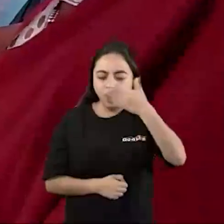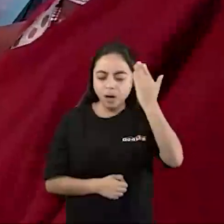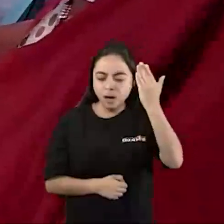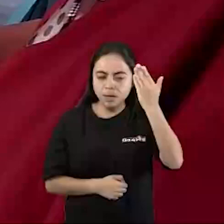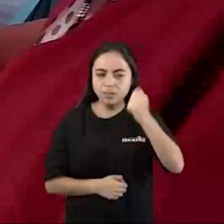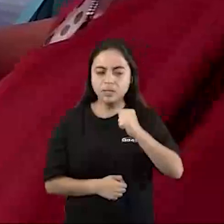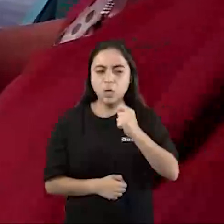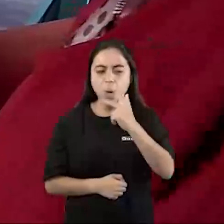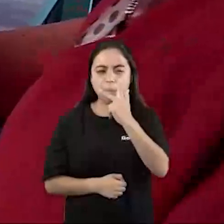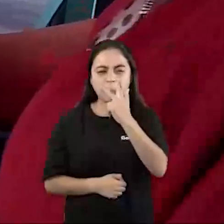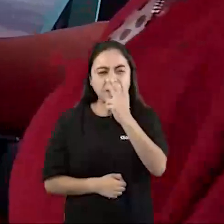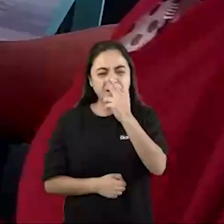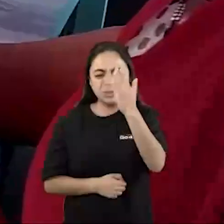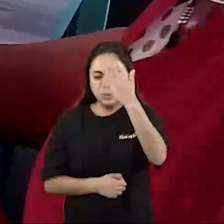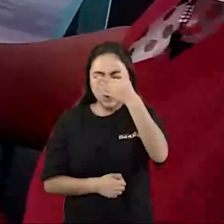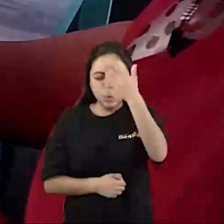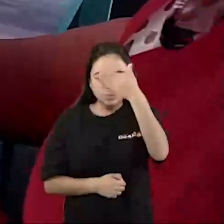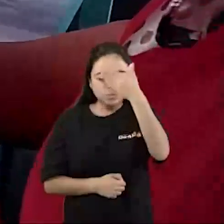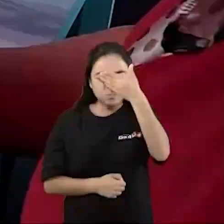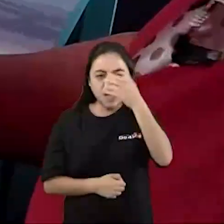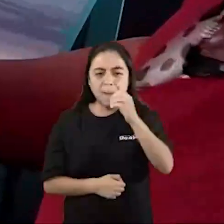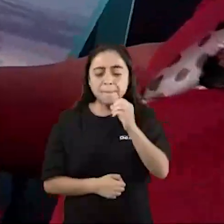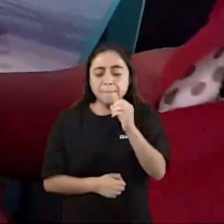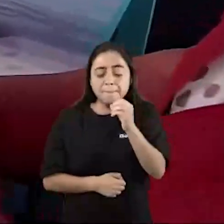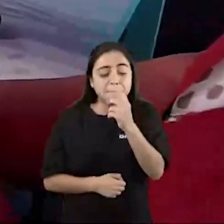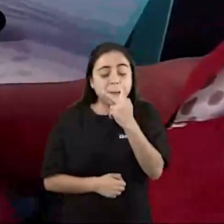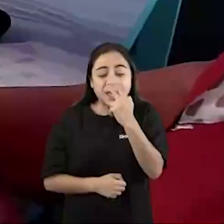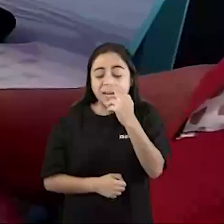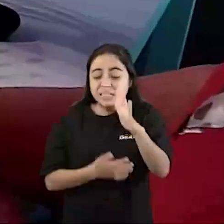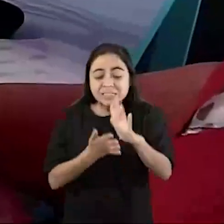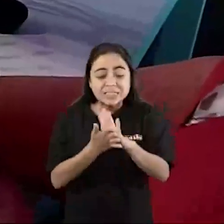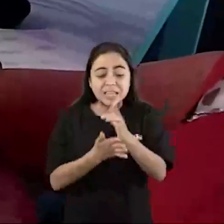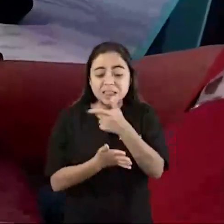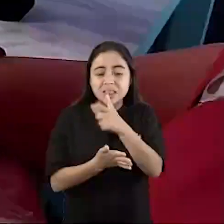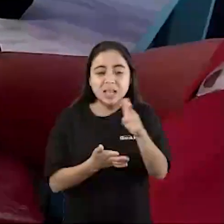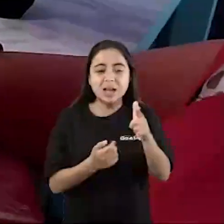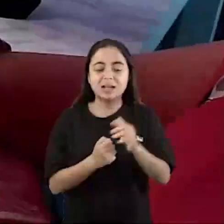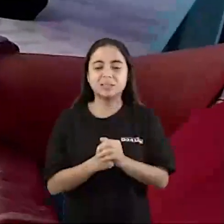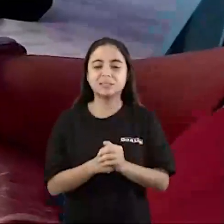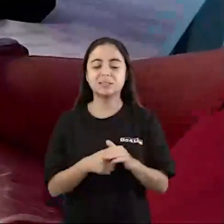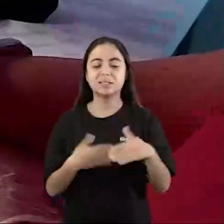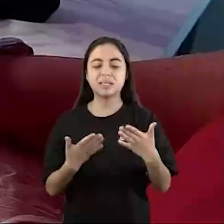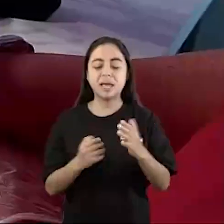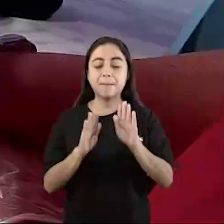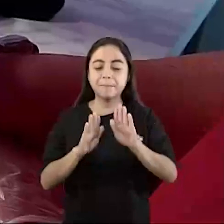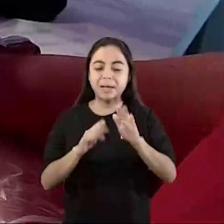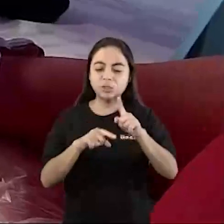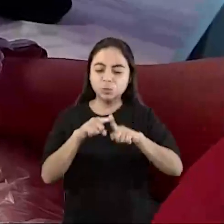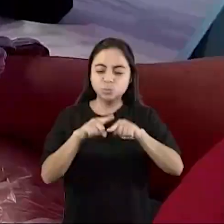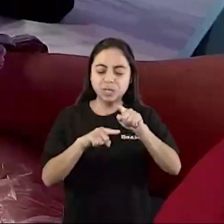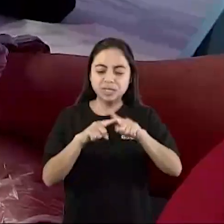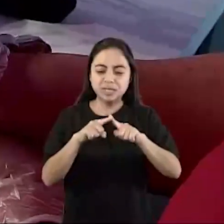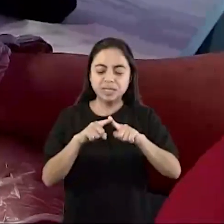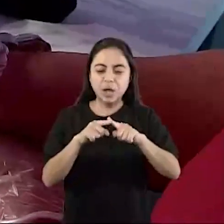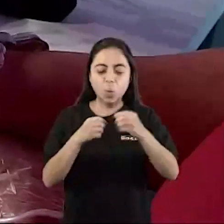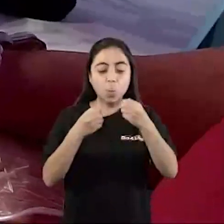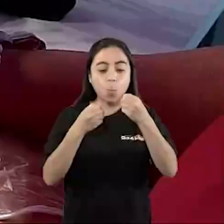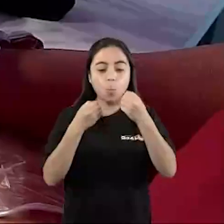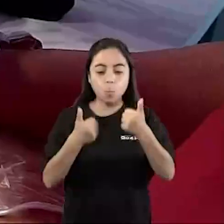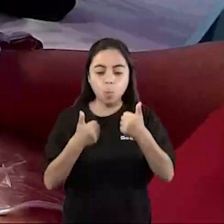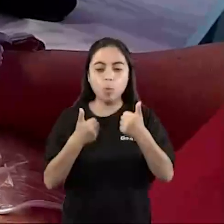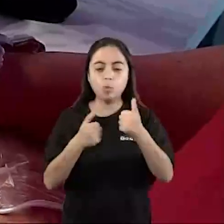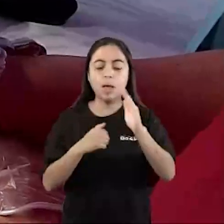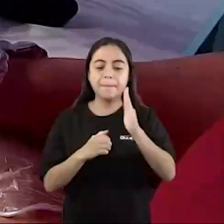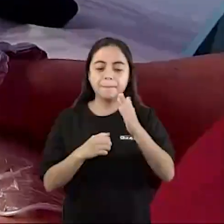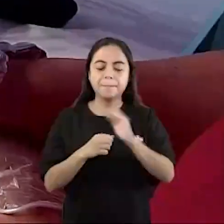quase você não vê nada, quase parece que não tem amostra. E vocês vão ver que esse material é suficiente para que a gente feche o diagnóstico. Né? É